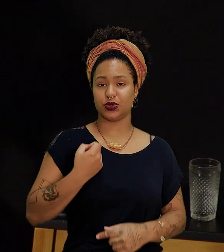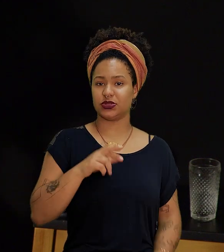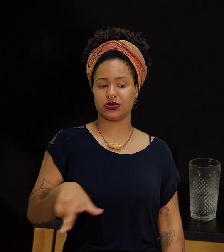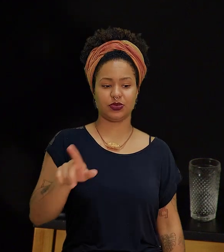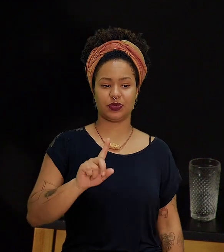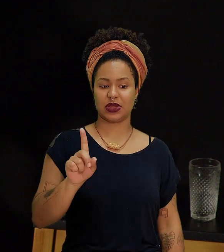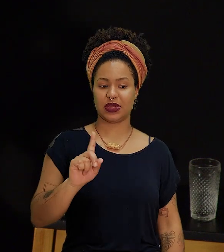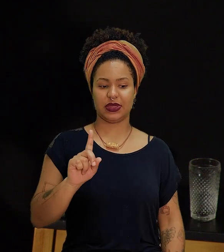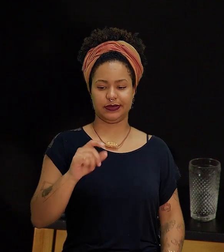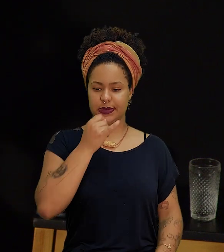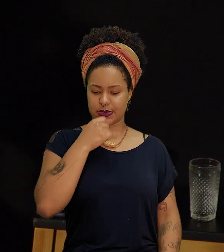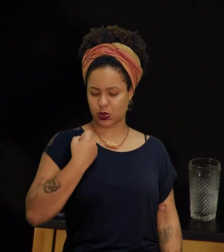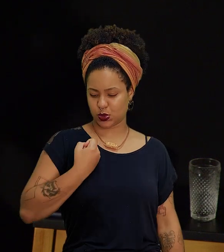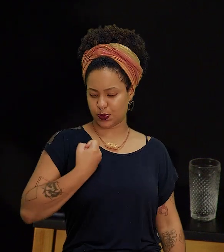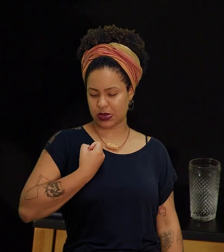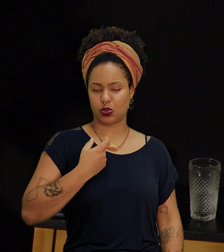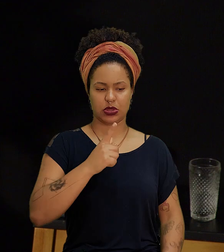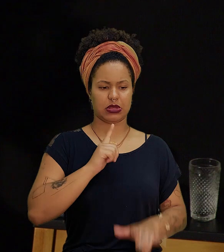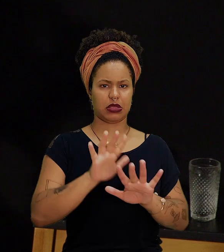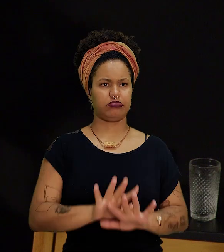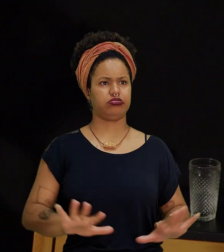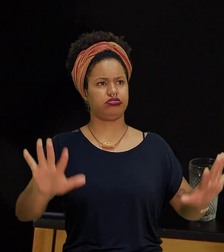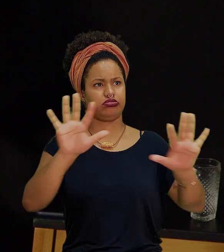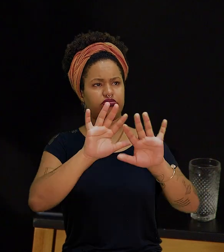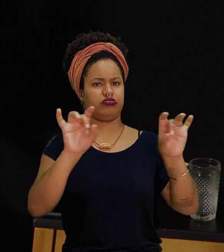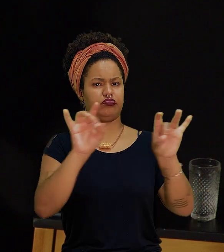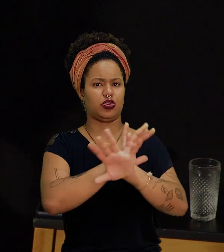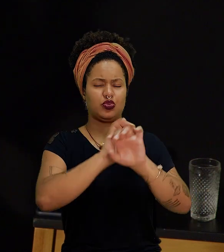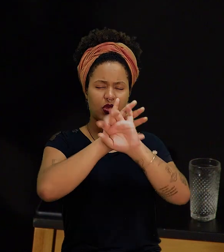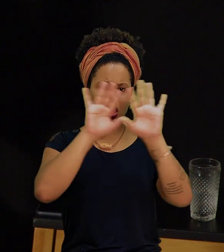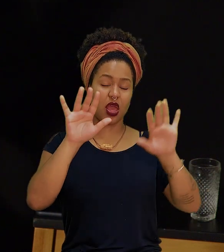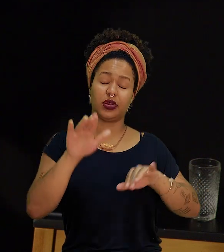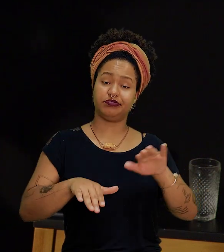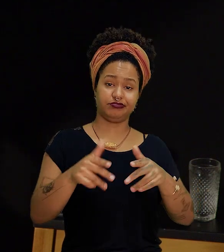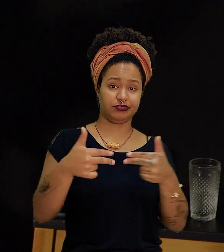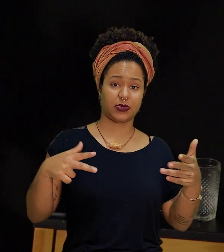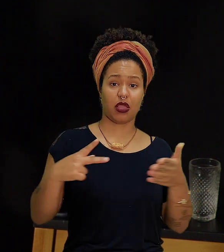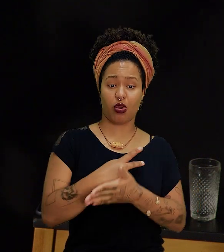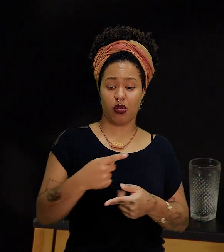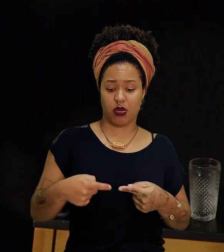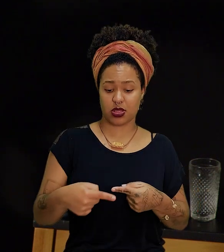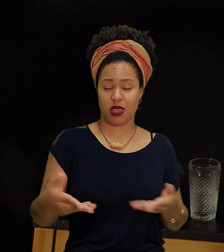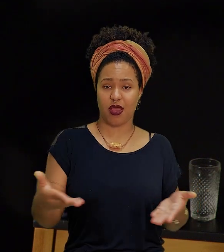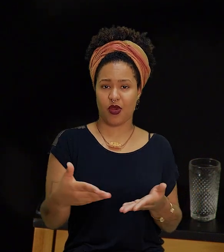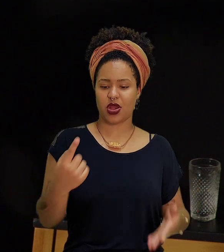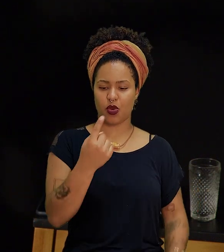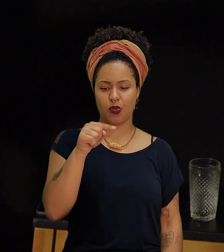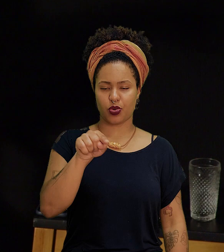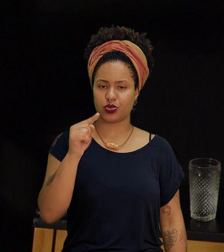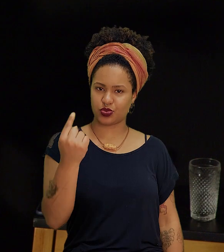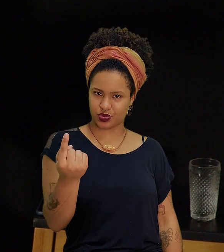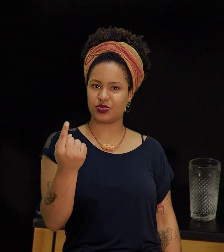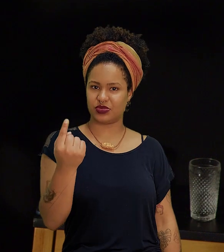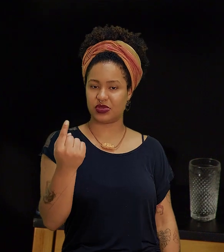número que tenha toda a clareza. Tem coisas que estão acontecendo agora com